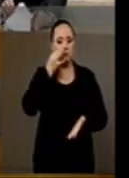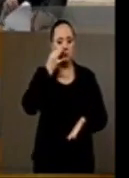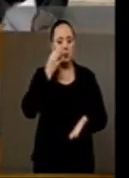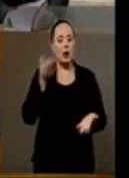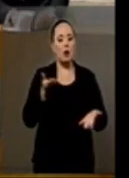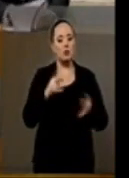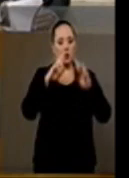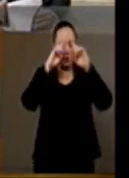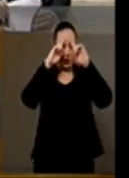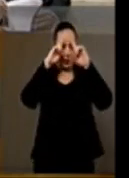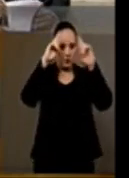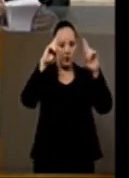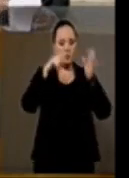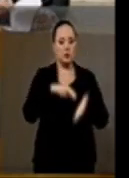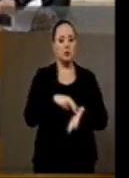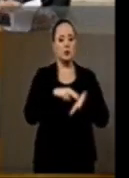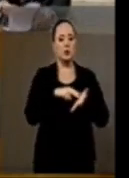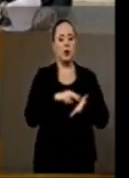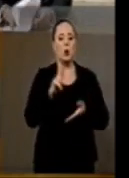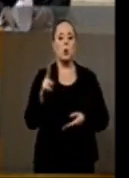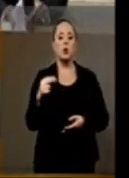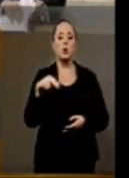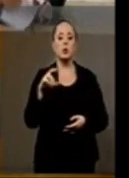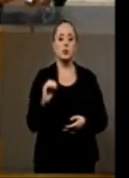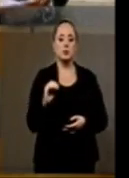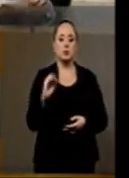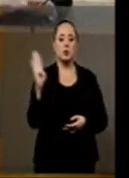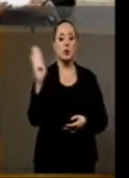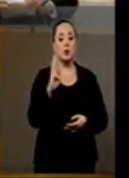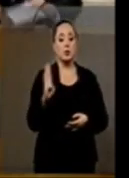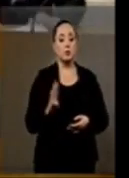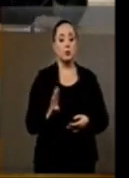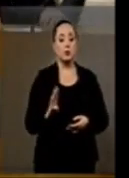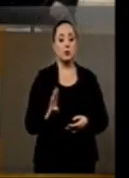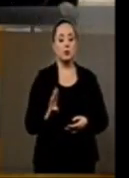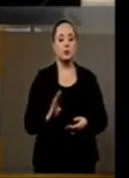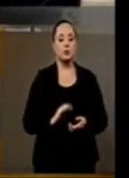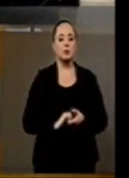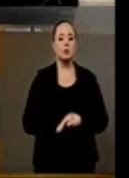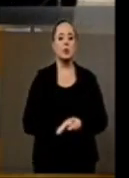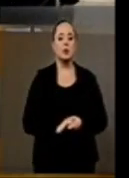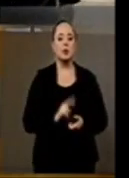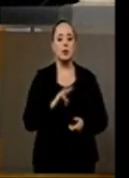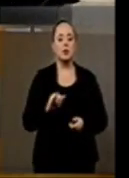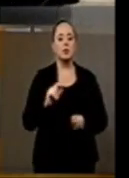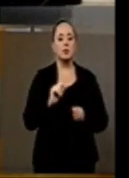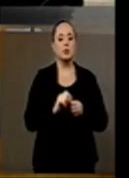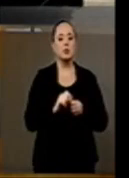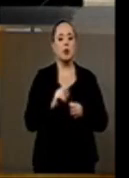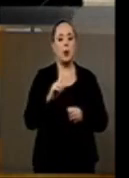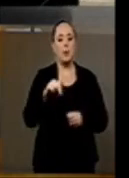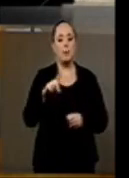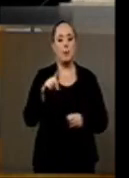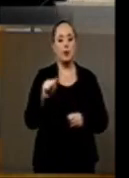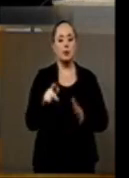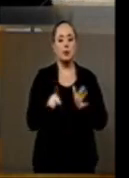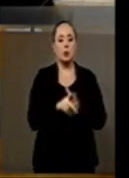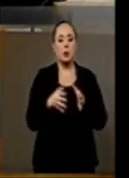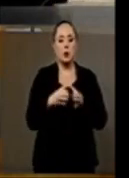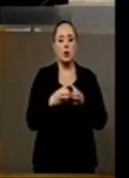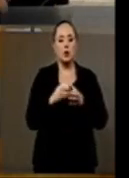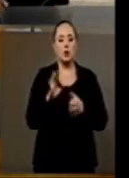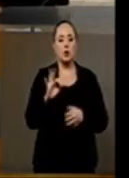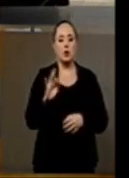respeito celebrarem o hino nacional será executado pela banda do grupamento de fuzileiros navais